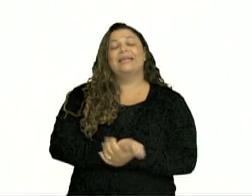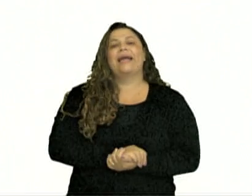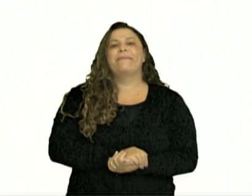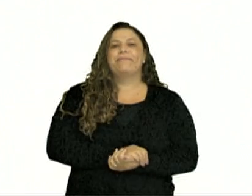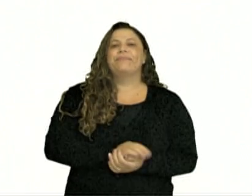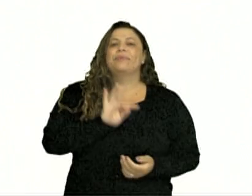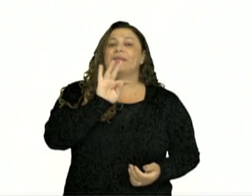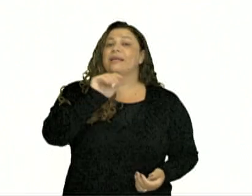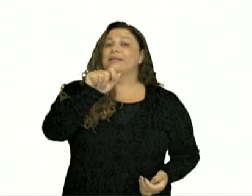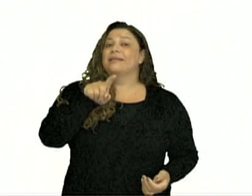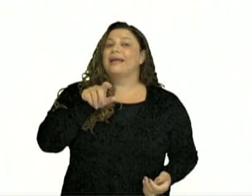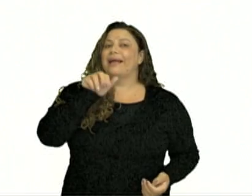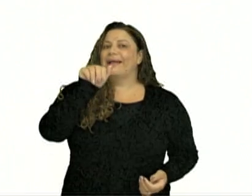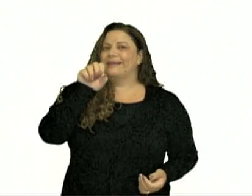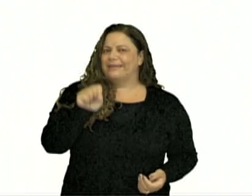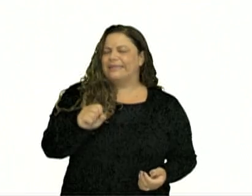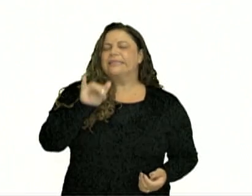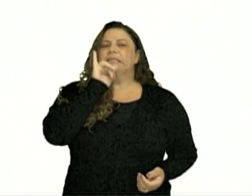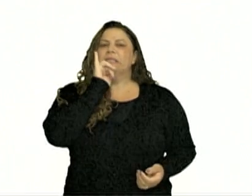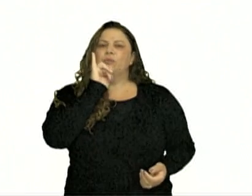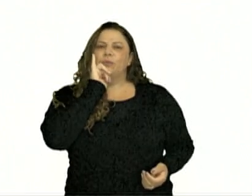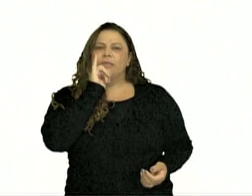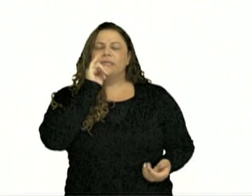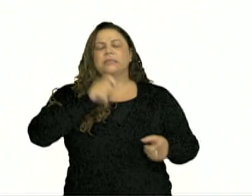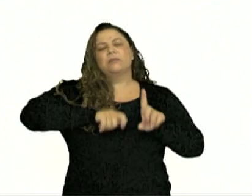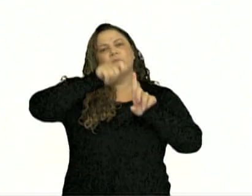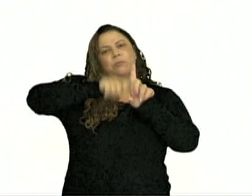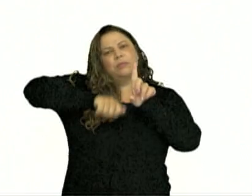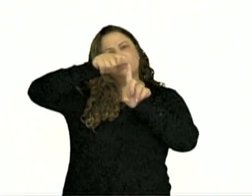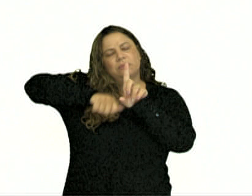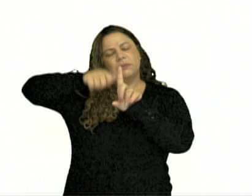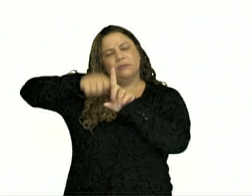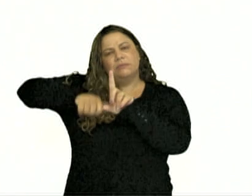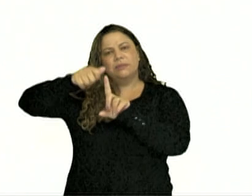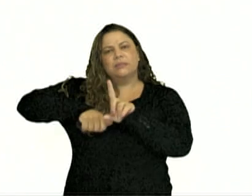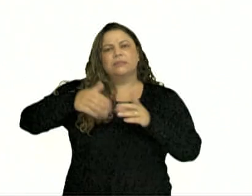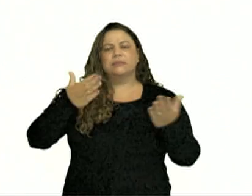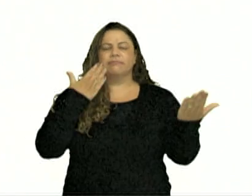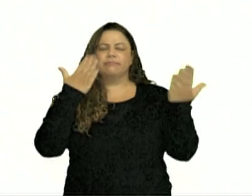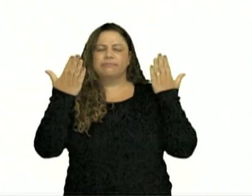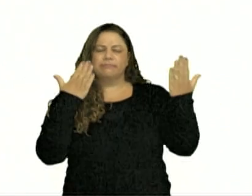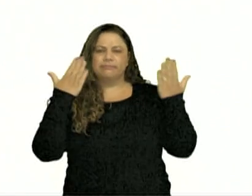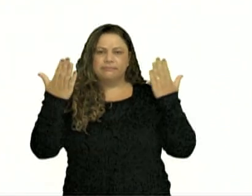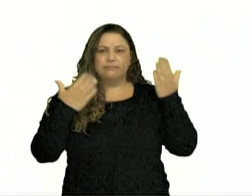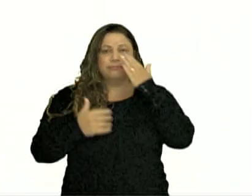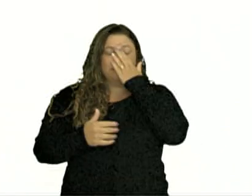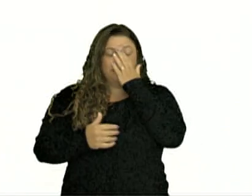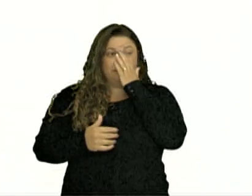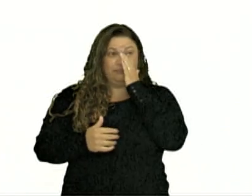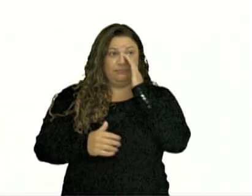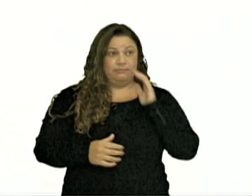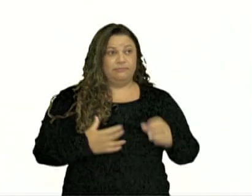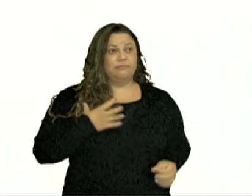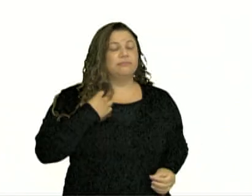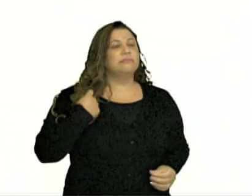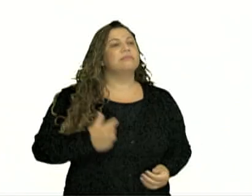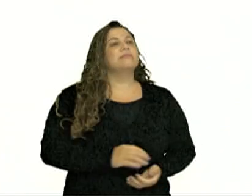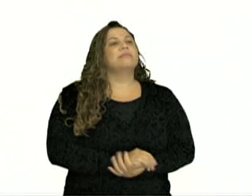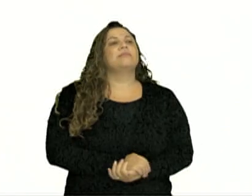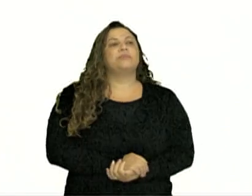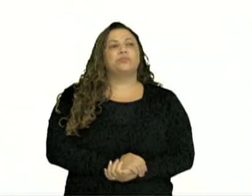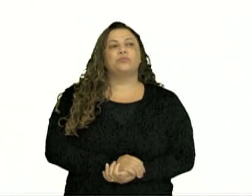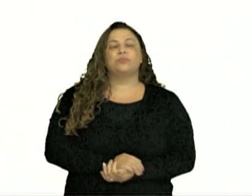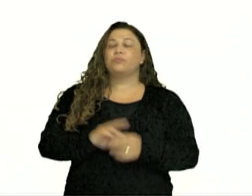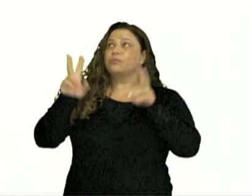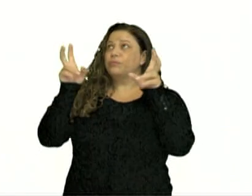Quando a gente está falando, por exemplo, uma taxa mensal e eu quero fazer a anualização dessa taxa. Então, lembrando